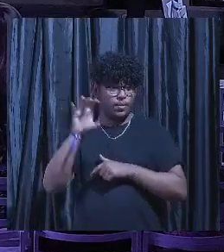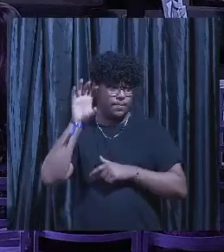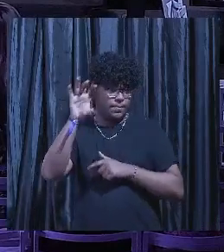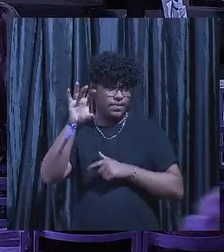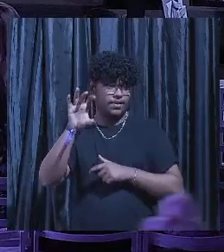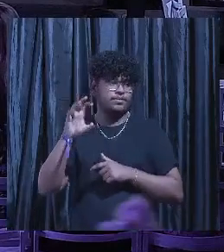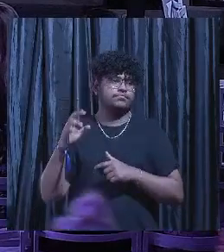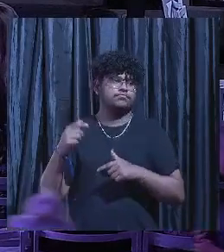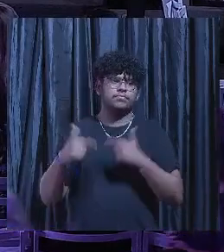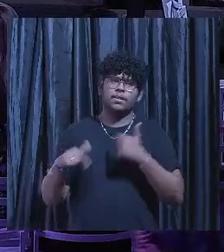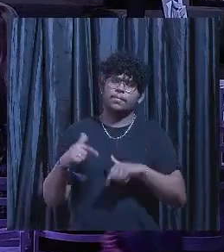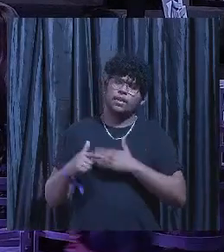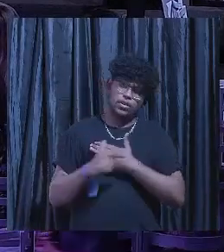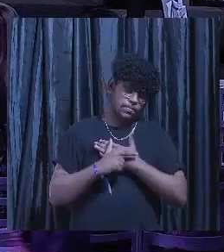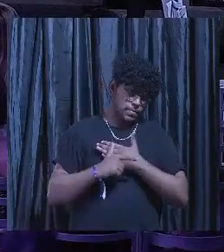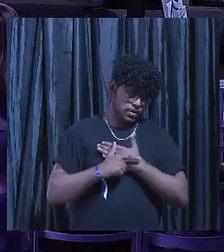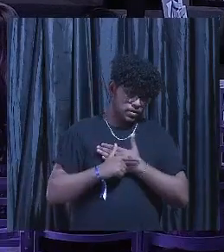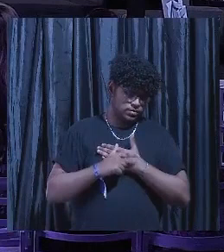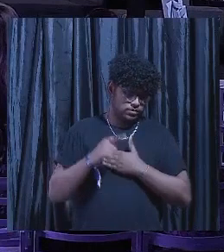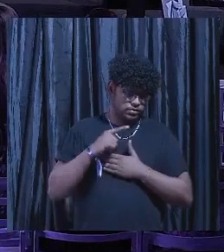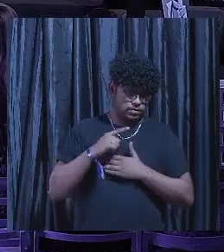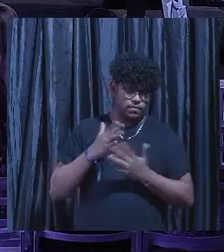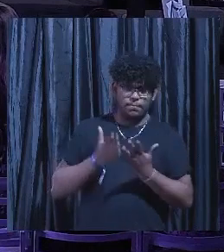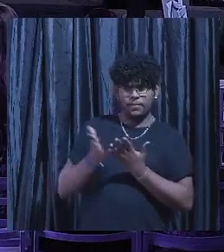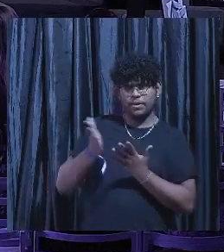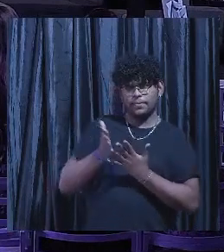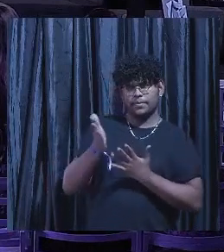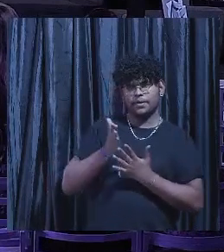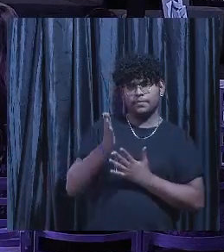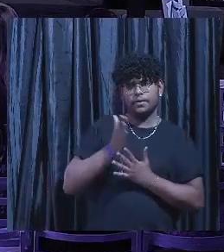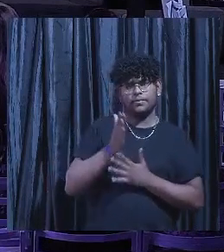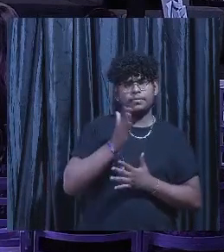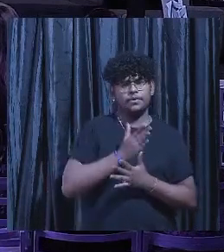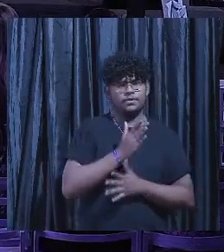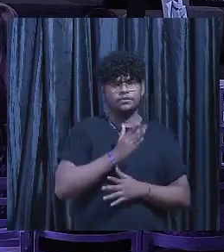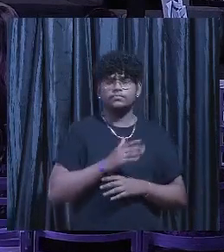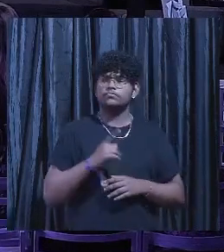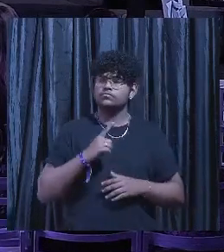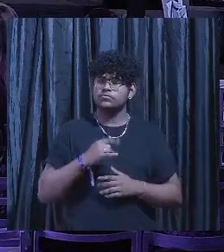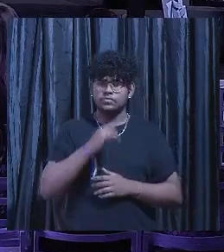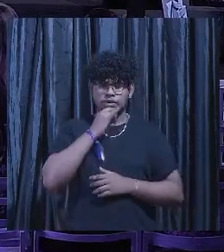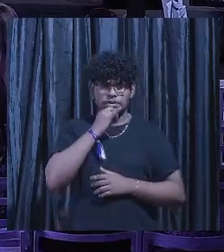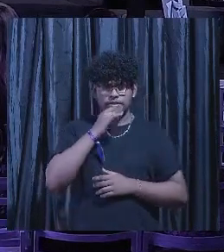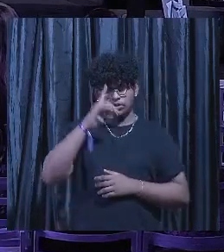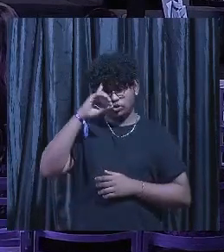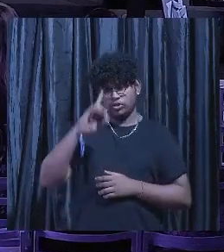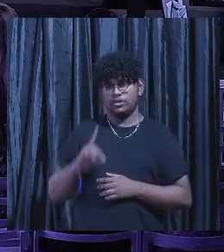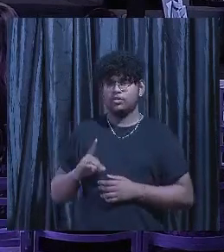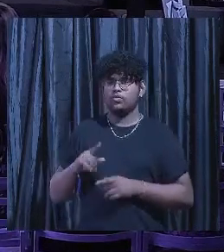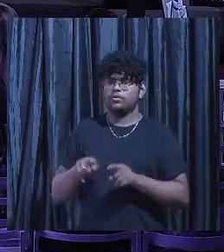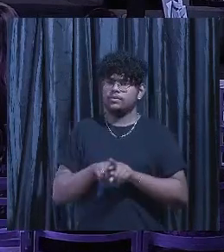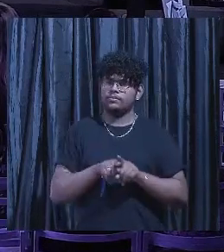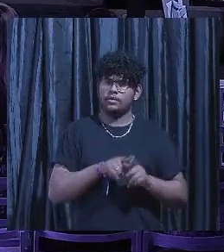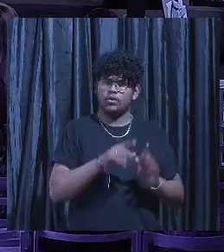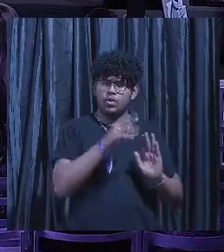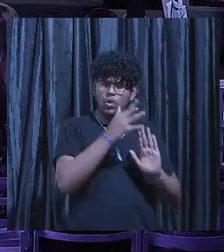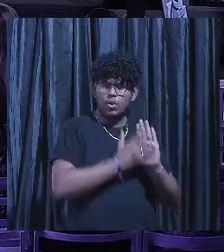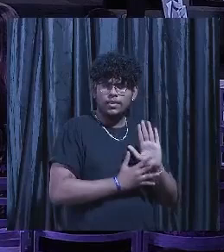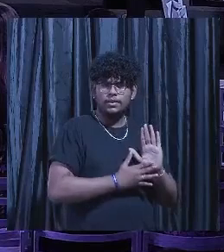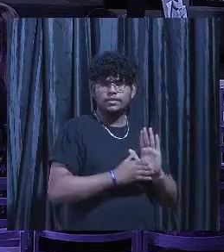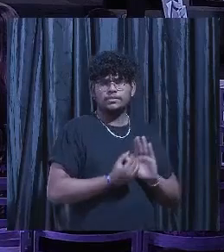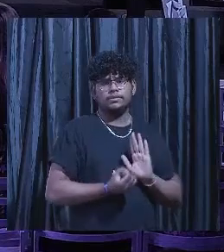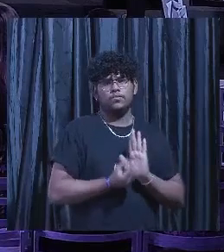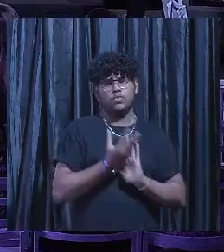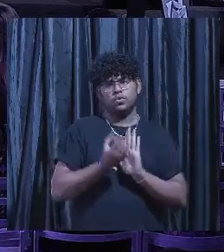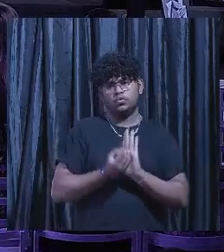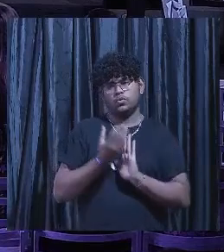desempenhando papéis multifacetados, como diretora, roteirista, produtora, ao